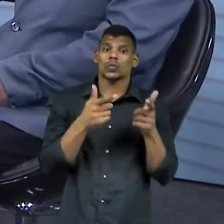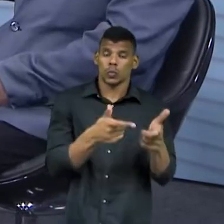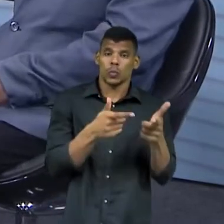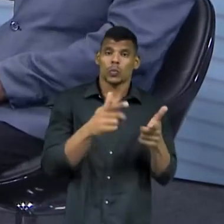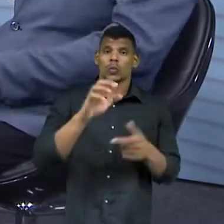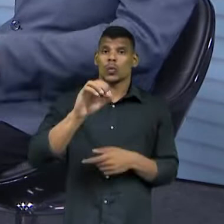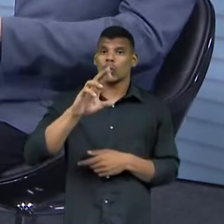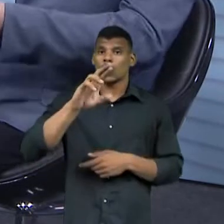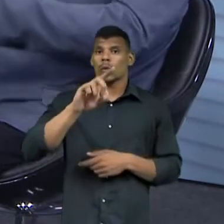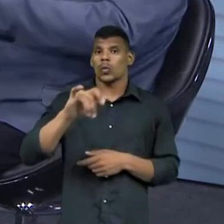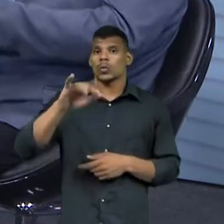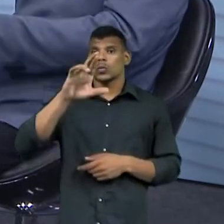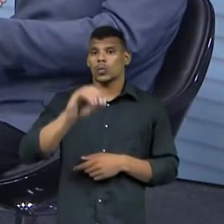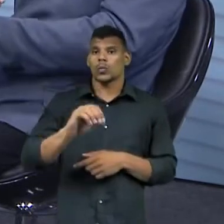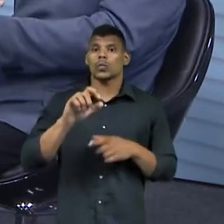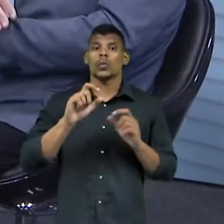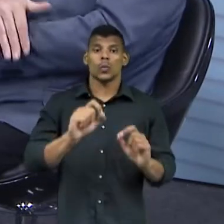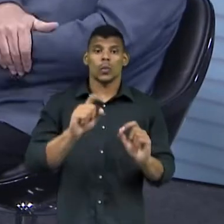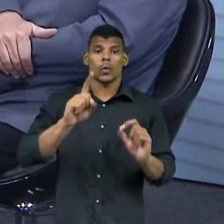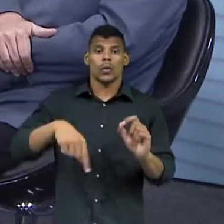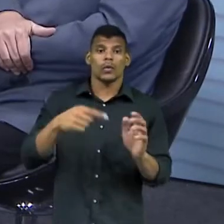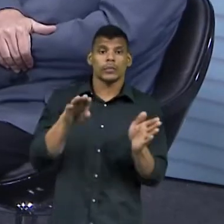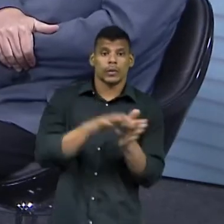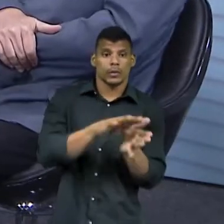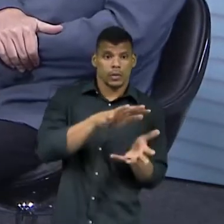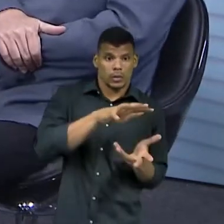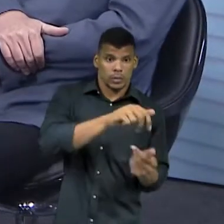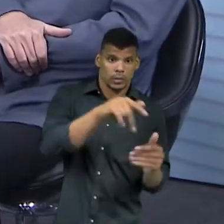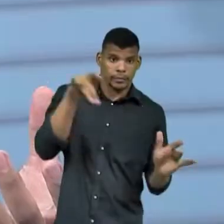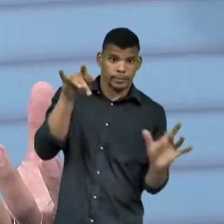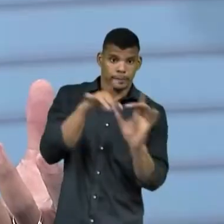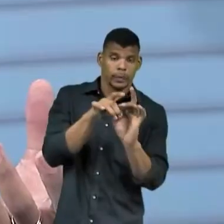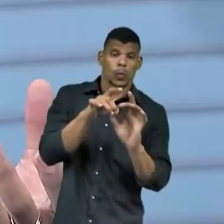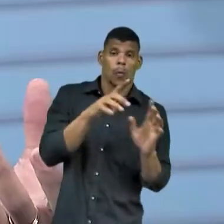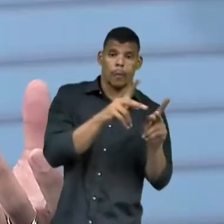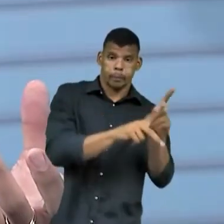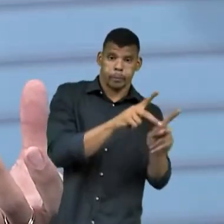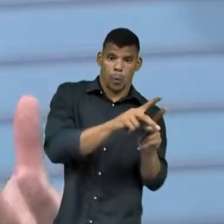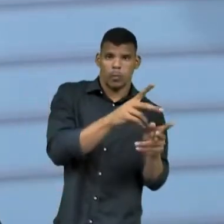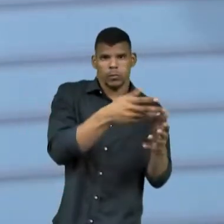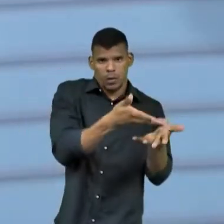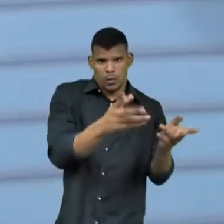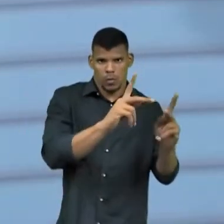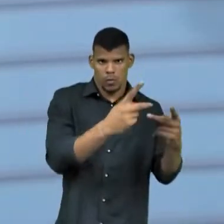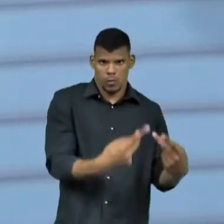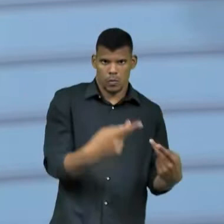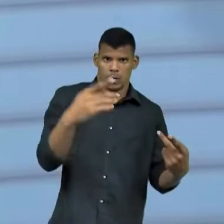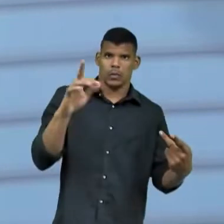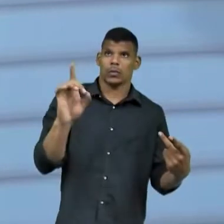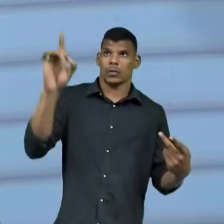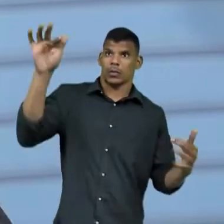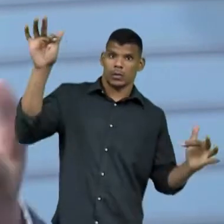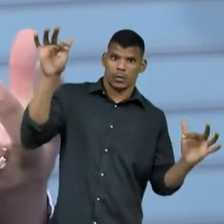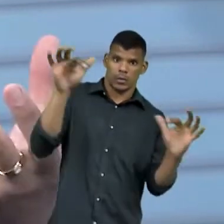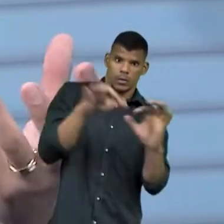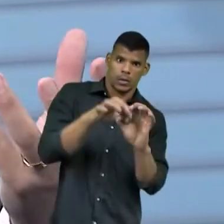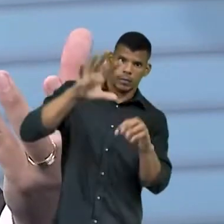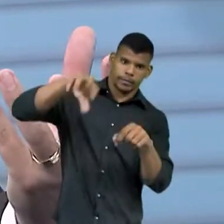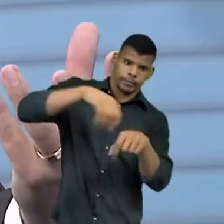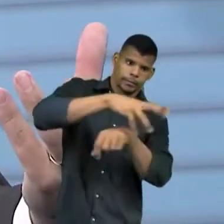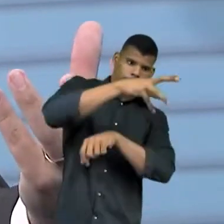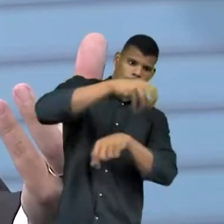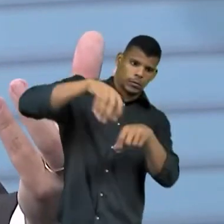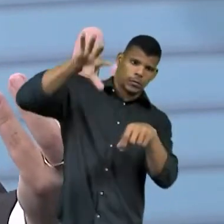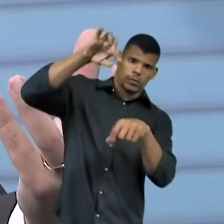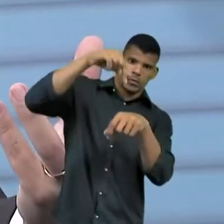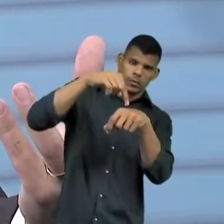para reativar a aliança é s são duas simbologias fortes que nós temos a aliança primeira a Tábua da Lei com Moisés é nós temos a